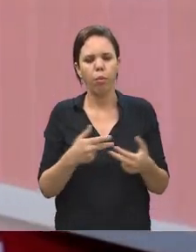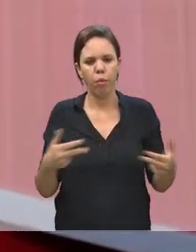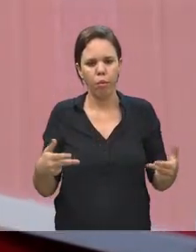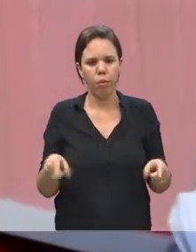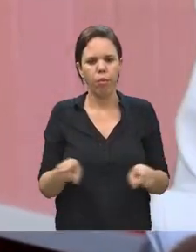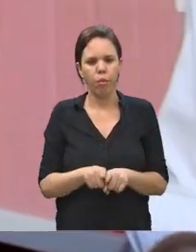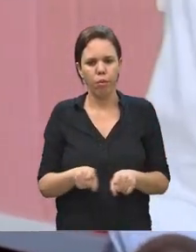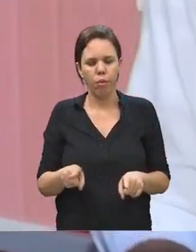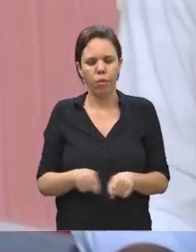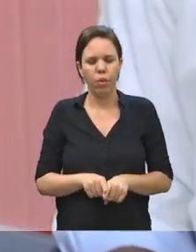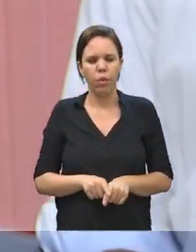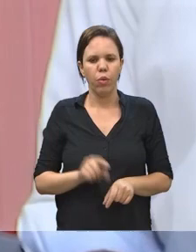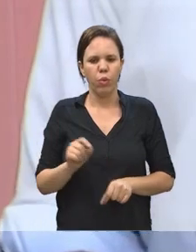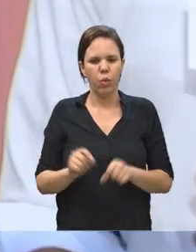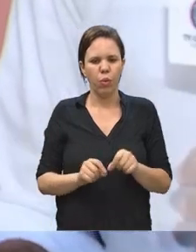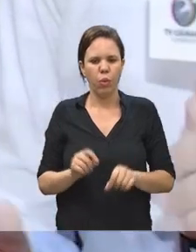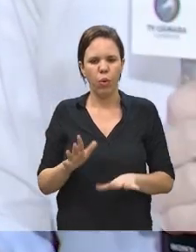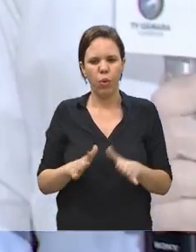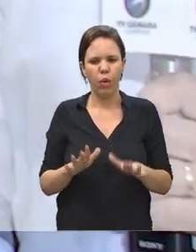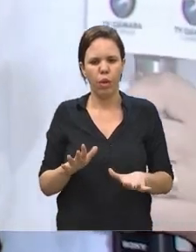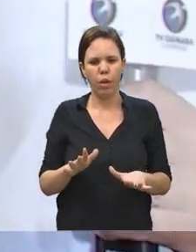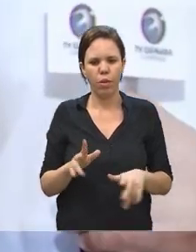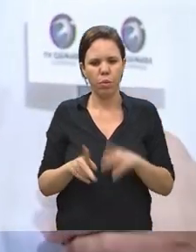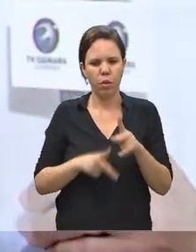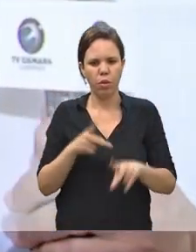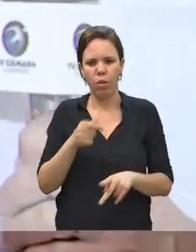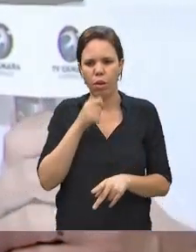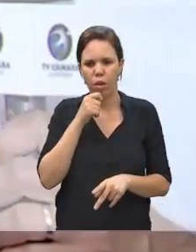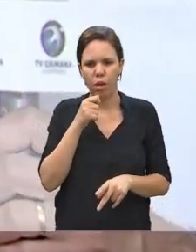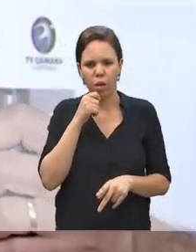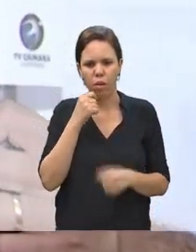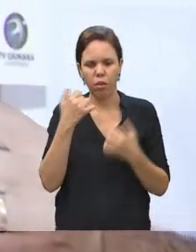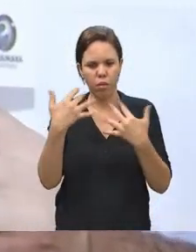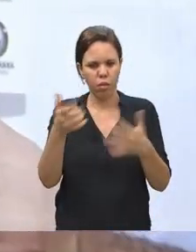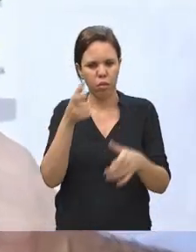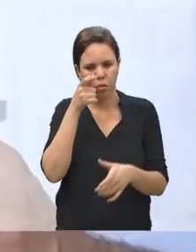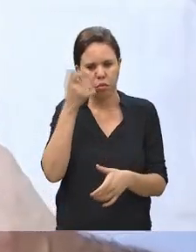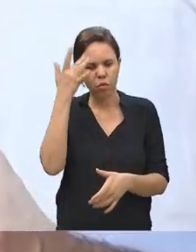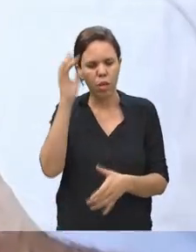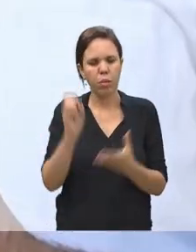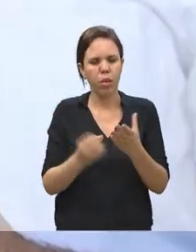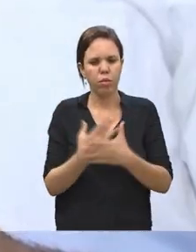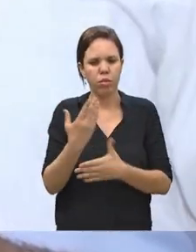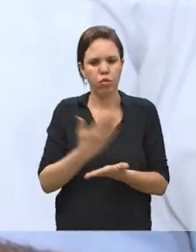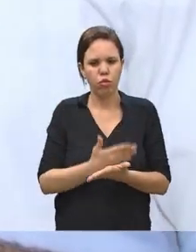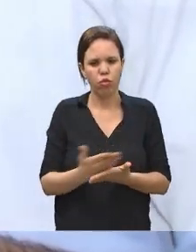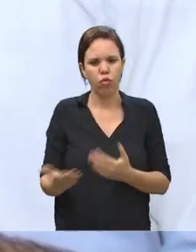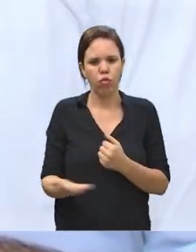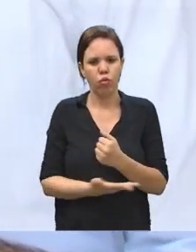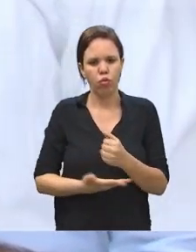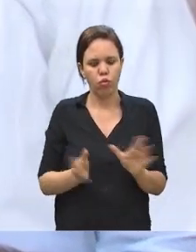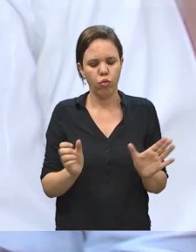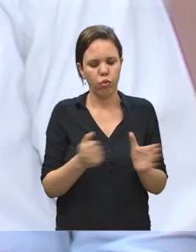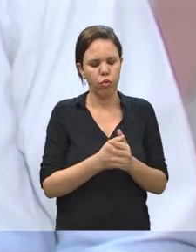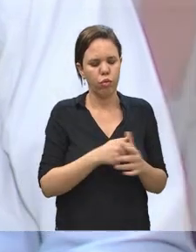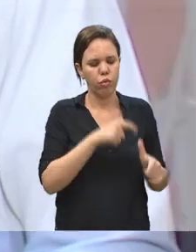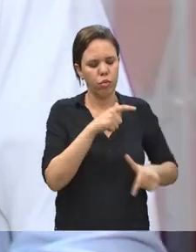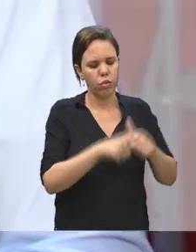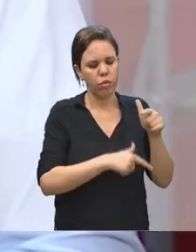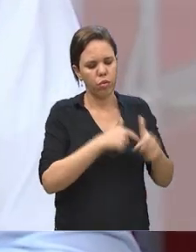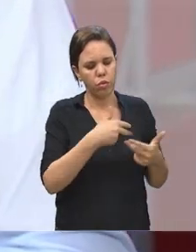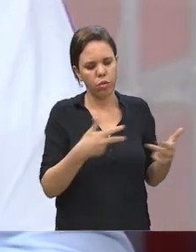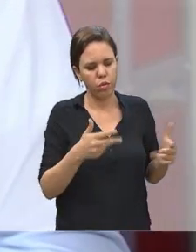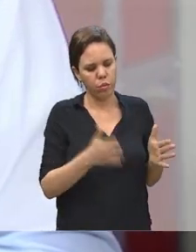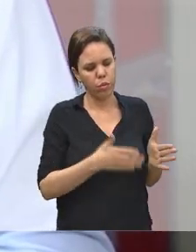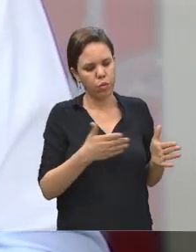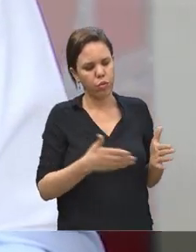fatores, inclusive aqueles invisíveis aos olhos do grande público. Tudo começa nos bastidores, na